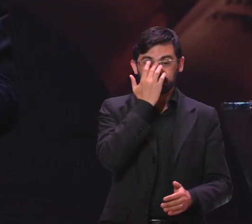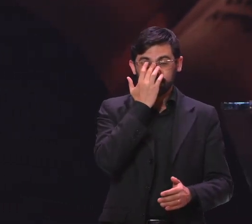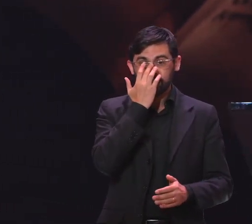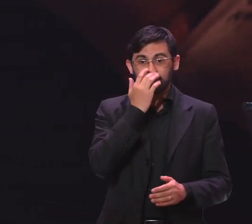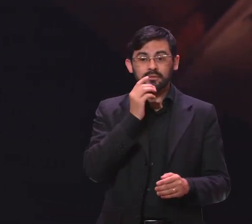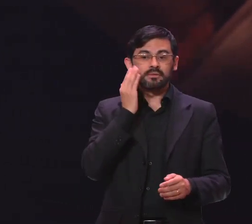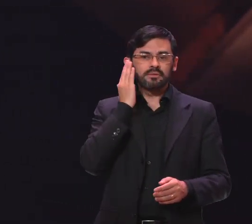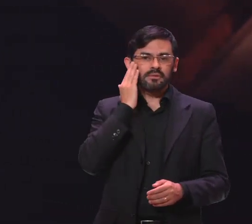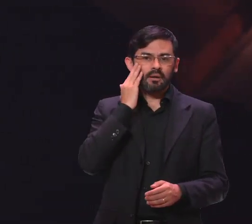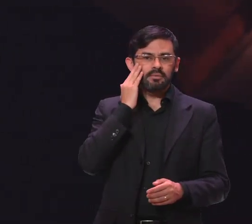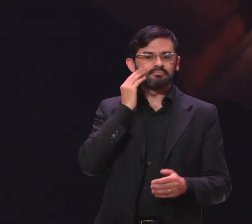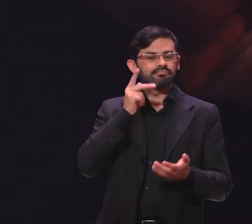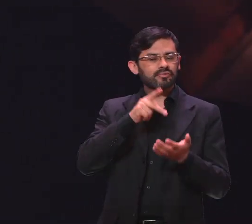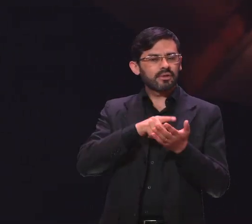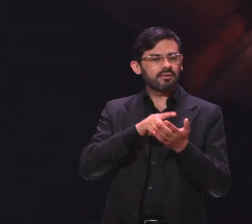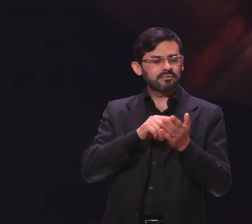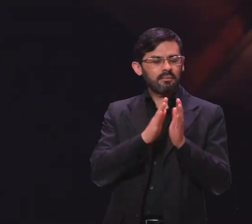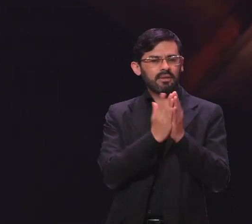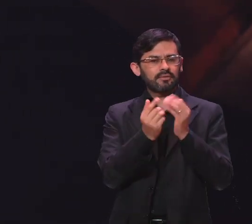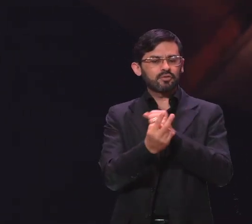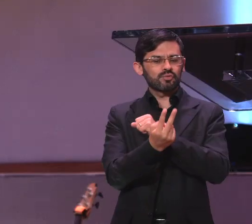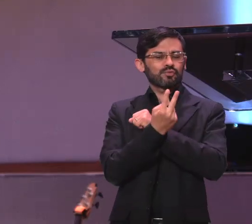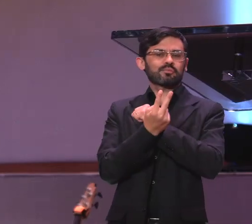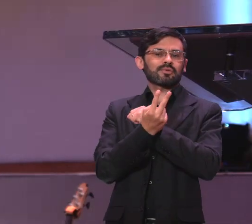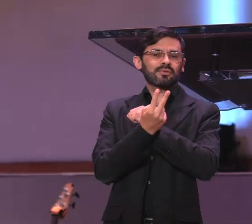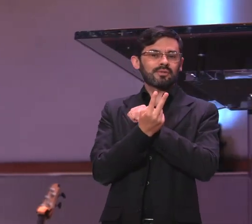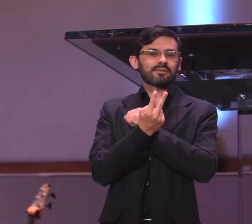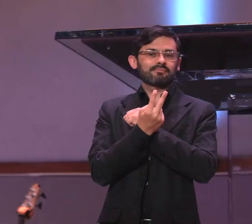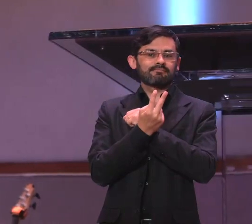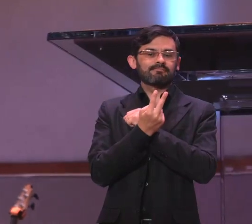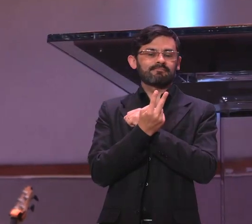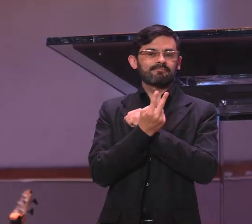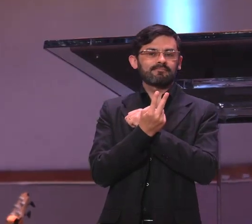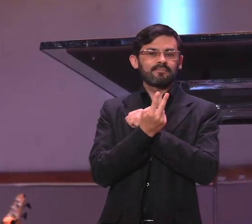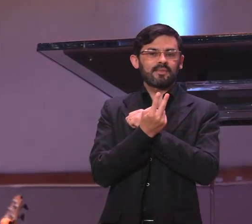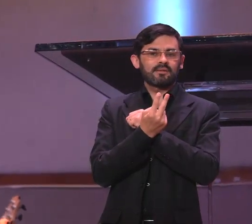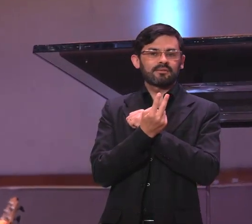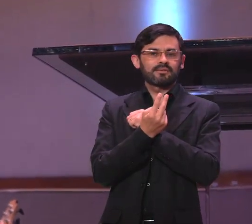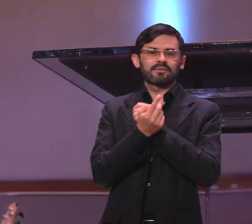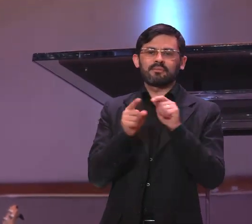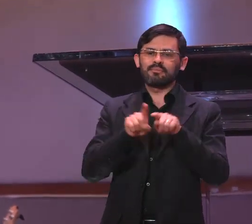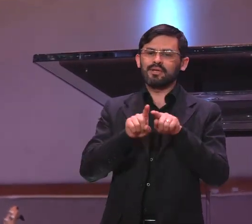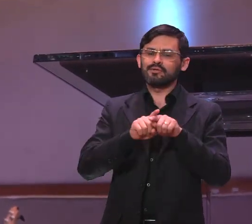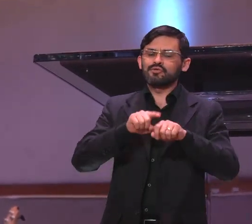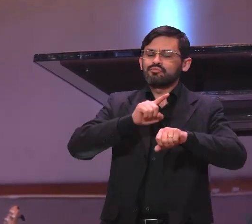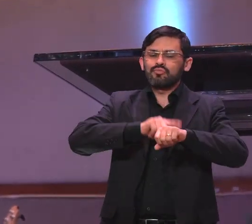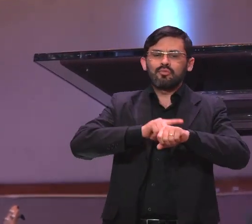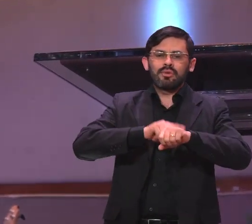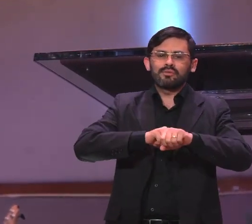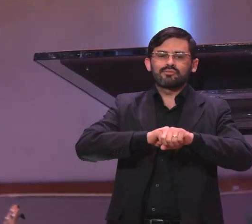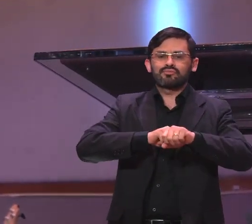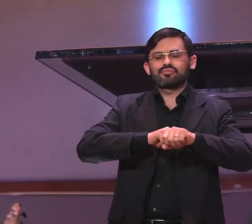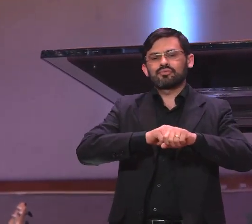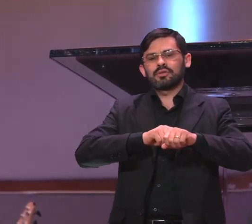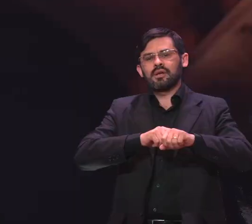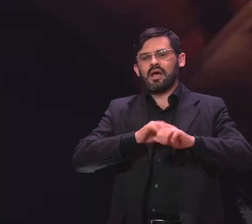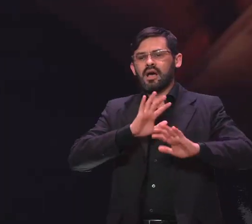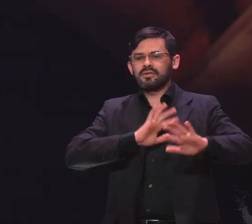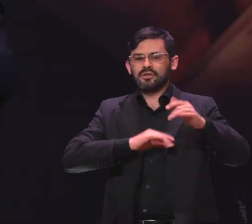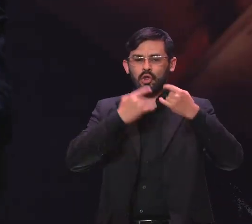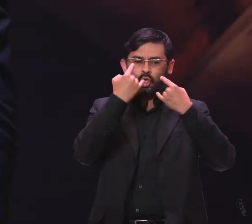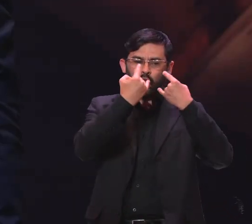Essa palavra nos protege das glórias passageiras, das